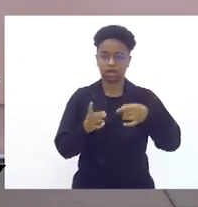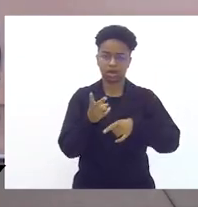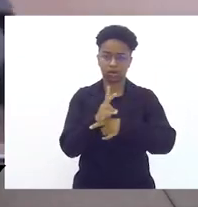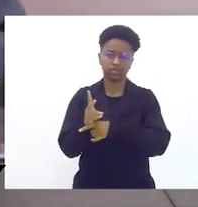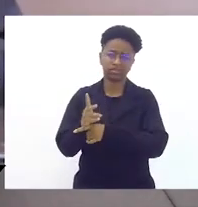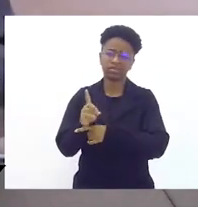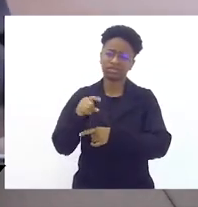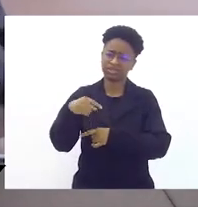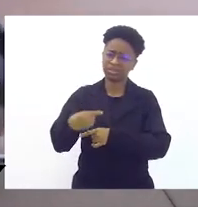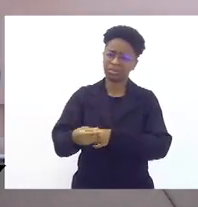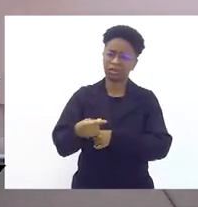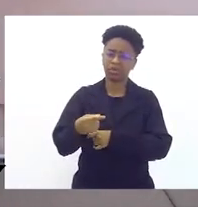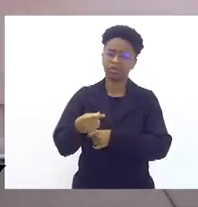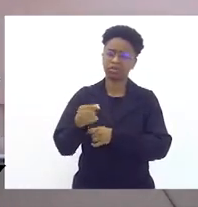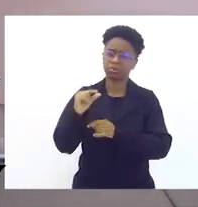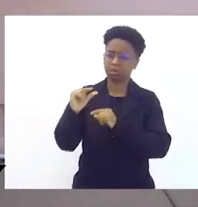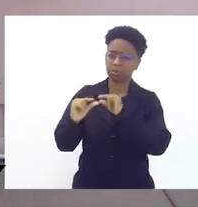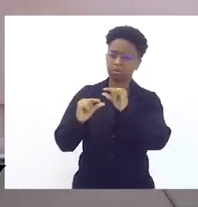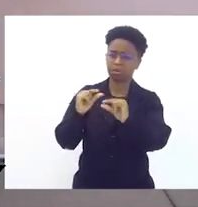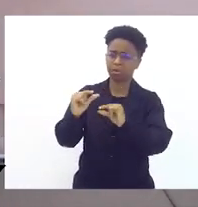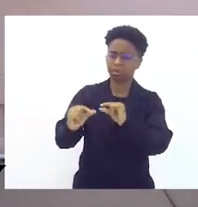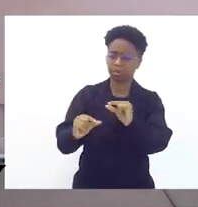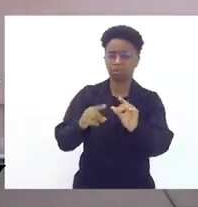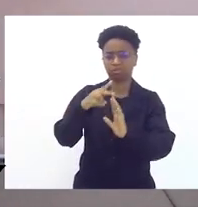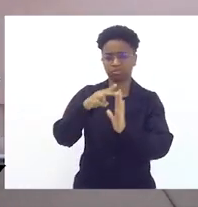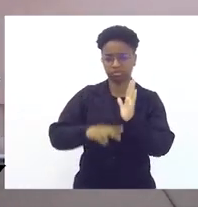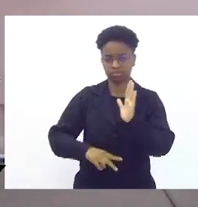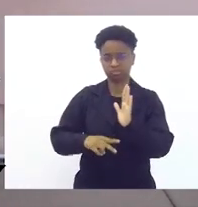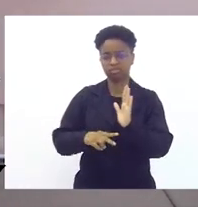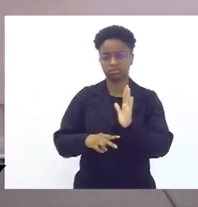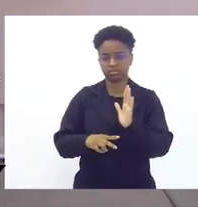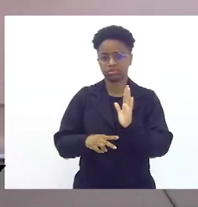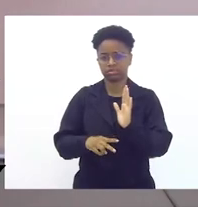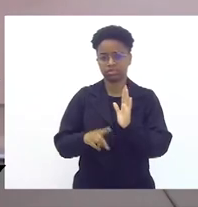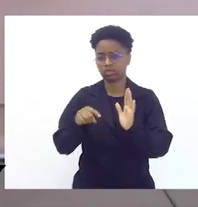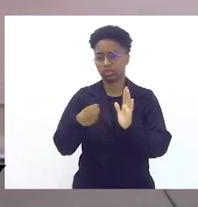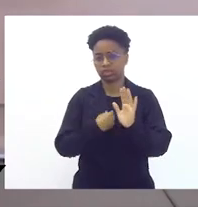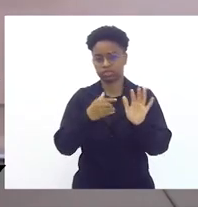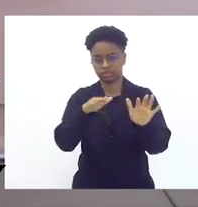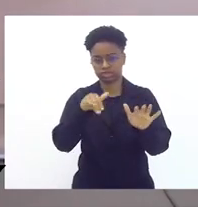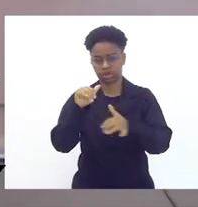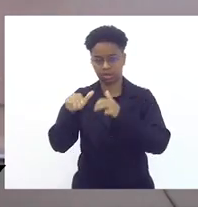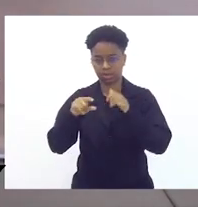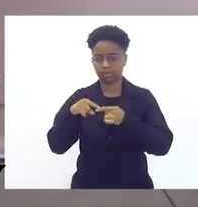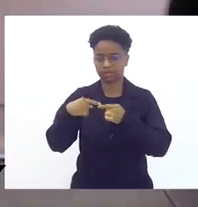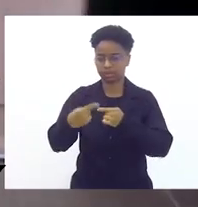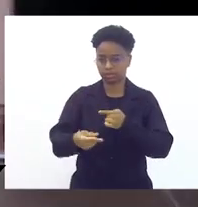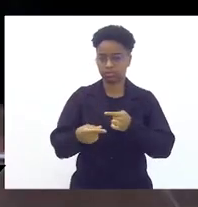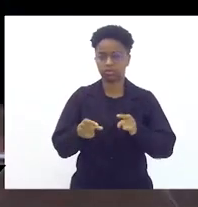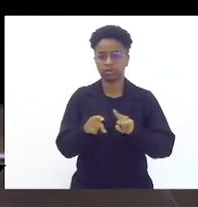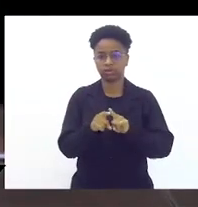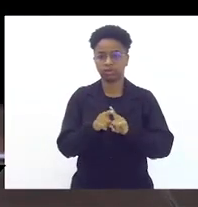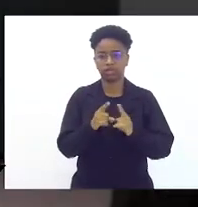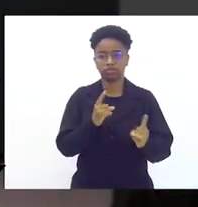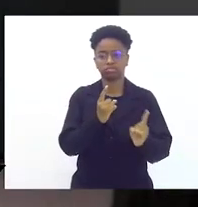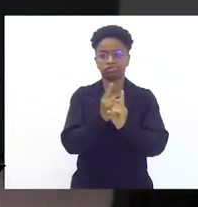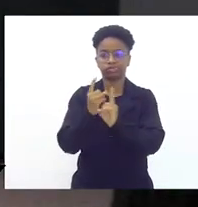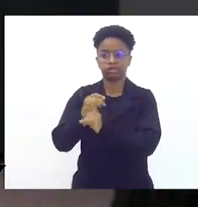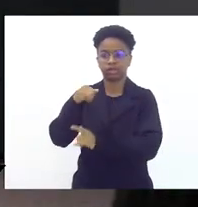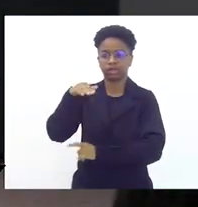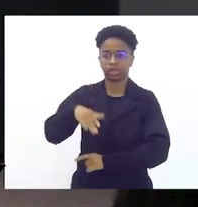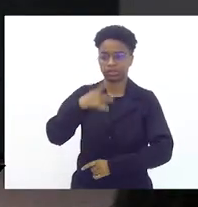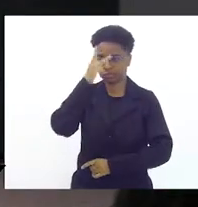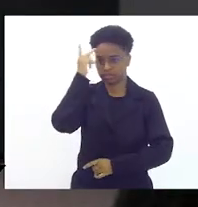a gente vai ao pouco Como diz a Renata aqui ao pouco nós vamos chamando e identificando essas pessoas